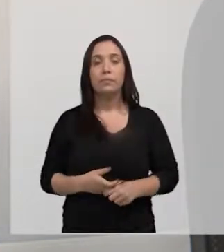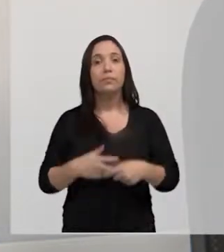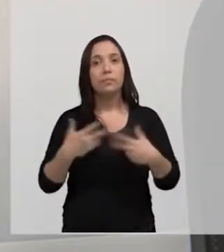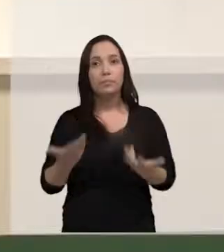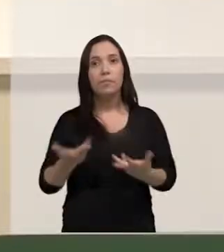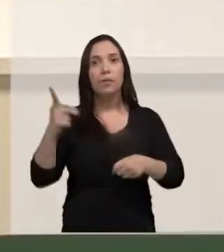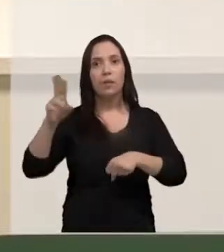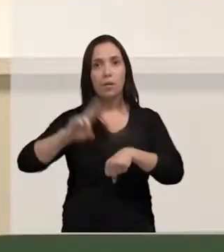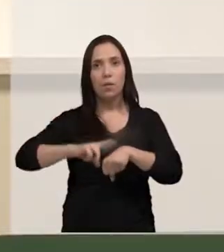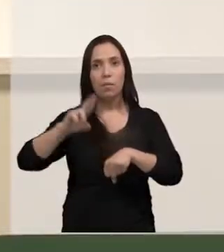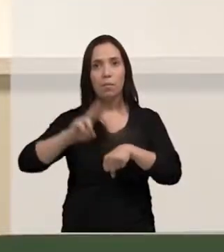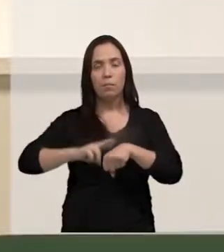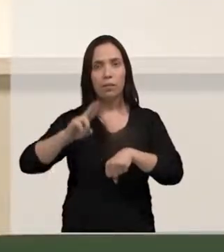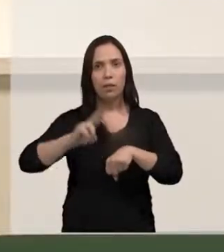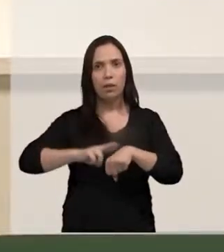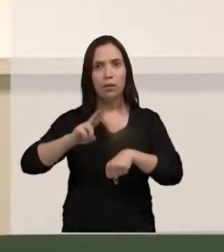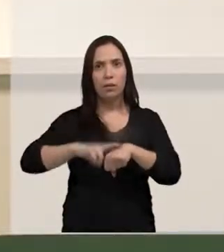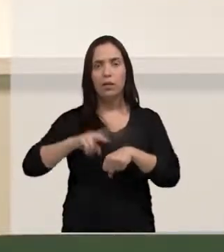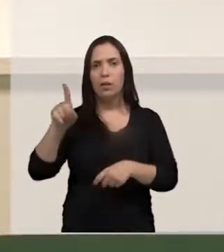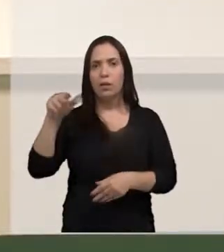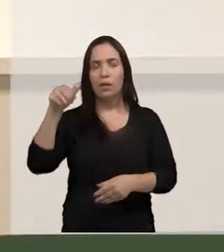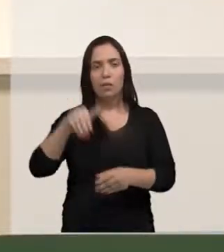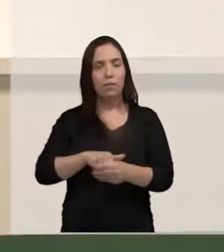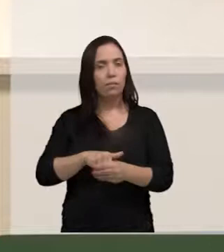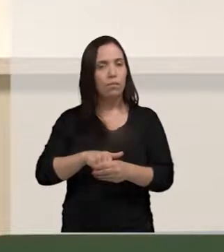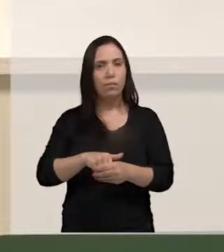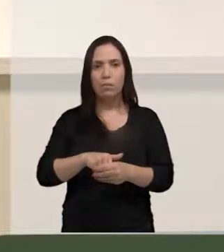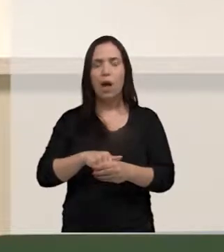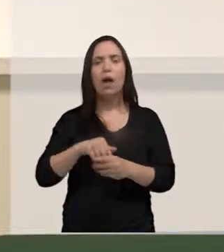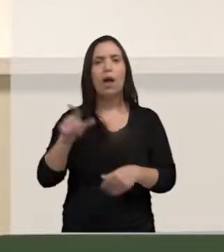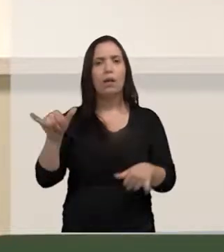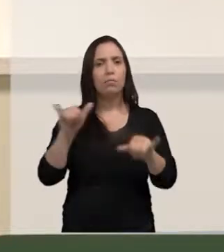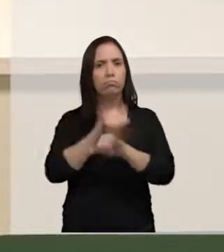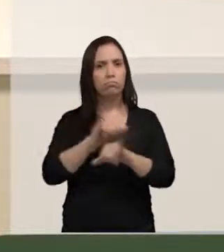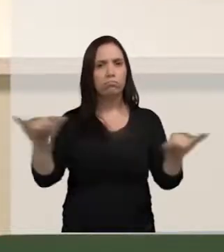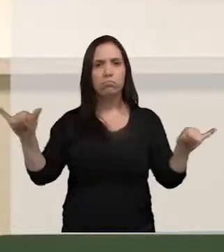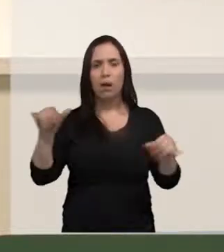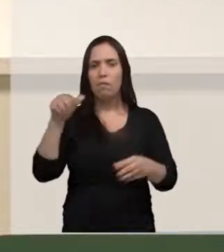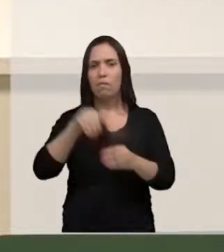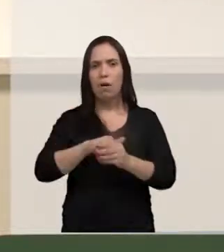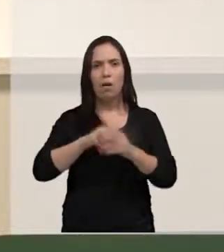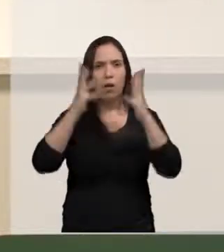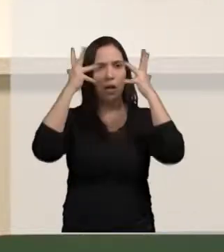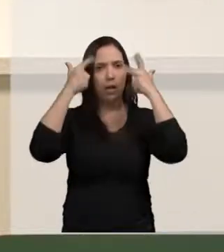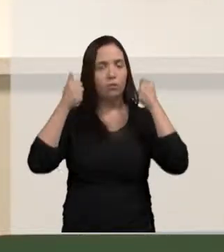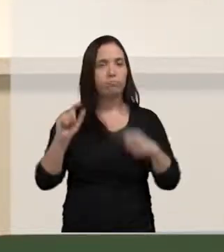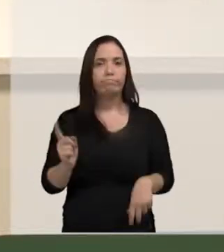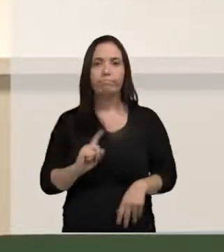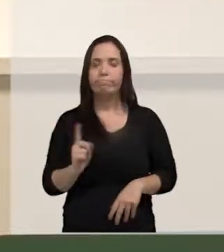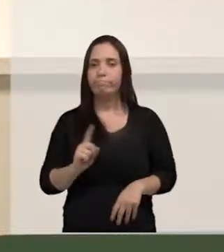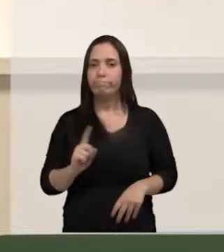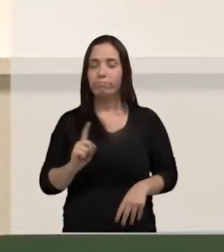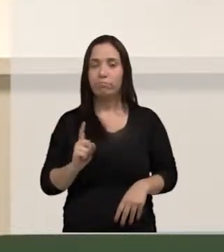dizer, Roberto Cláudio não votou e disse claramente que não votaria Eunício Oliveira.